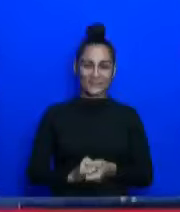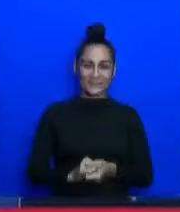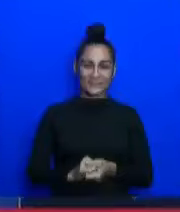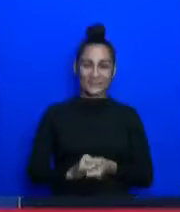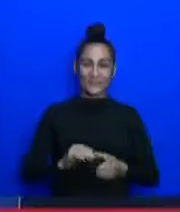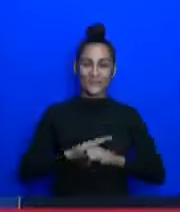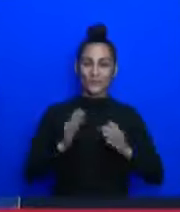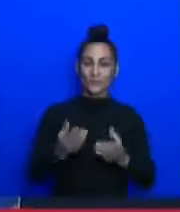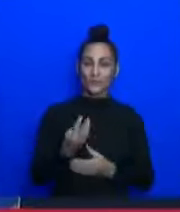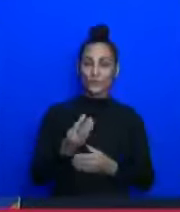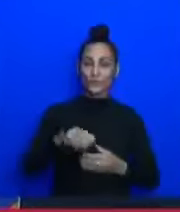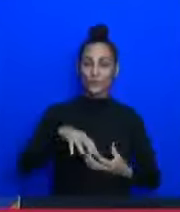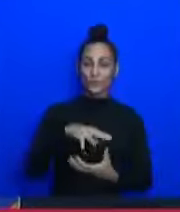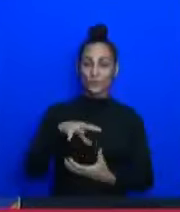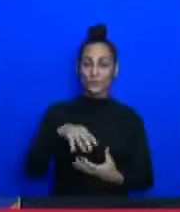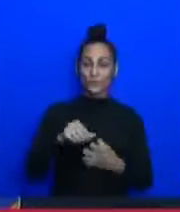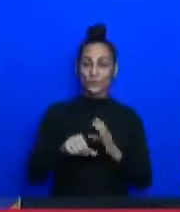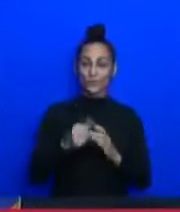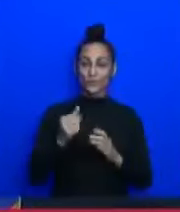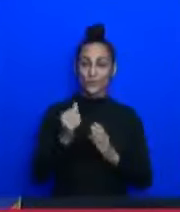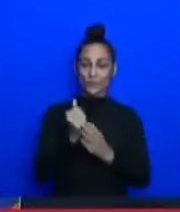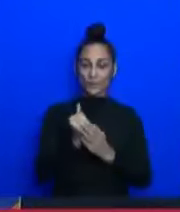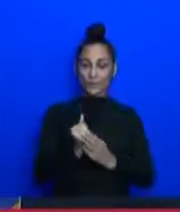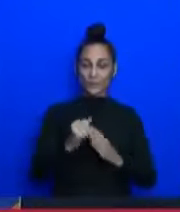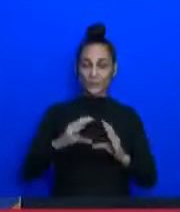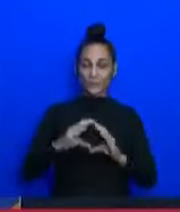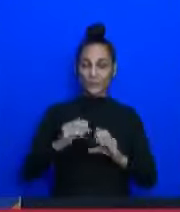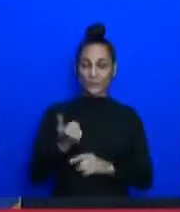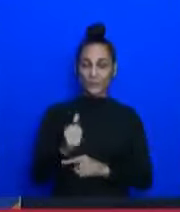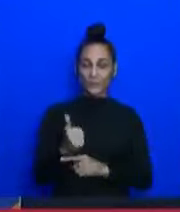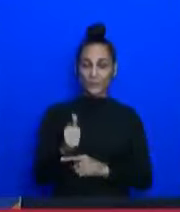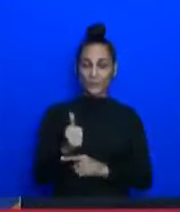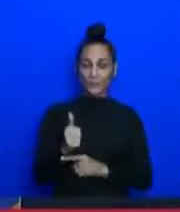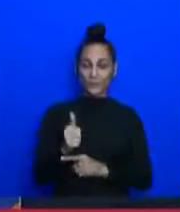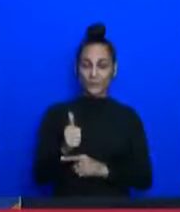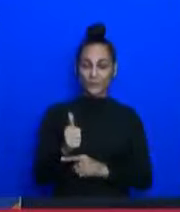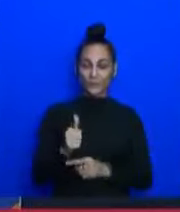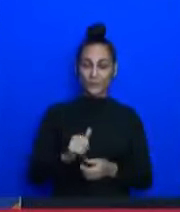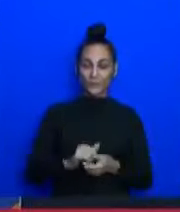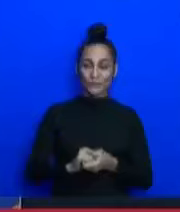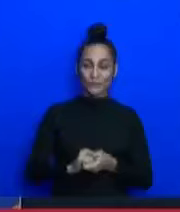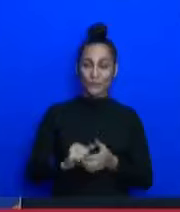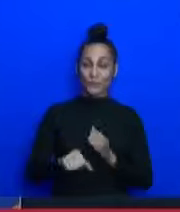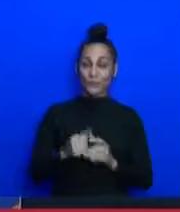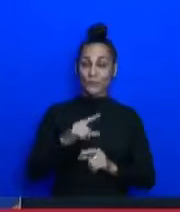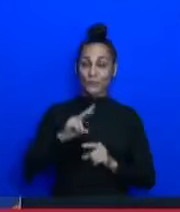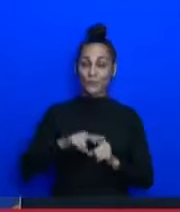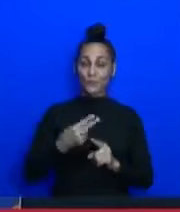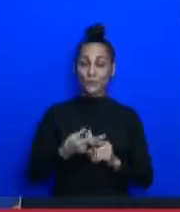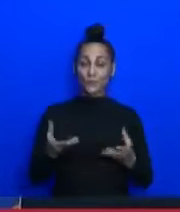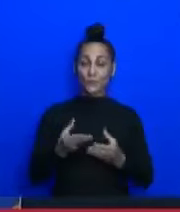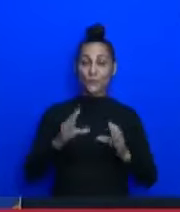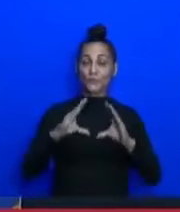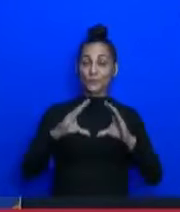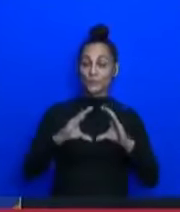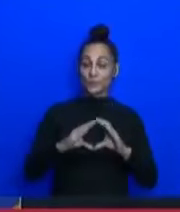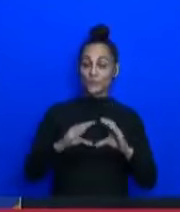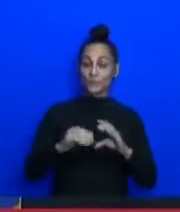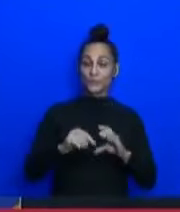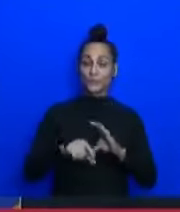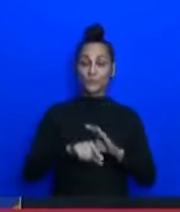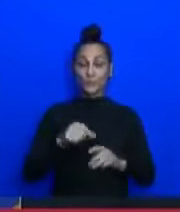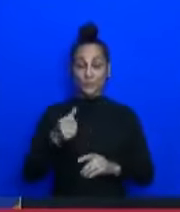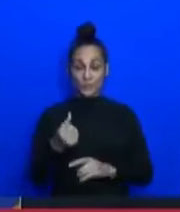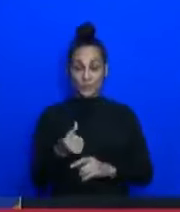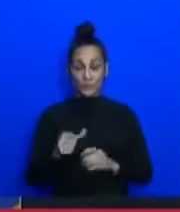Globo no número 3 girando, já sorteando a primeira bola. Saiu a bola de número 11, o primeiro sorteio da dupla cena dessa noite. Serão sorteadas 6 dezenas